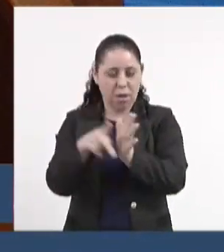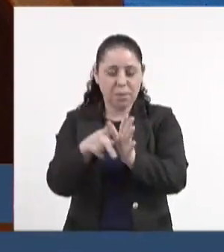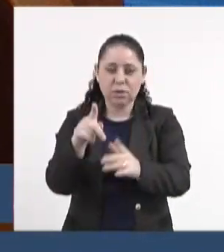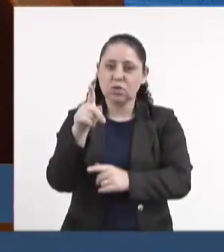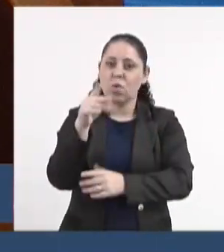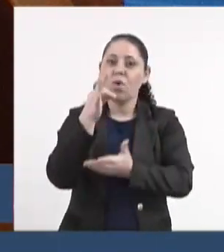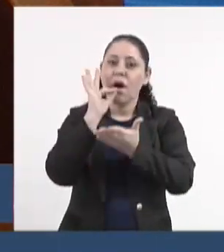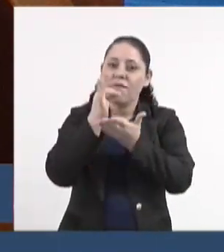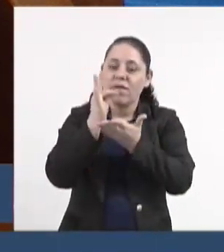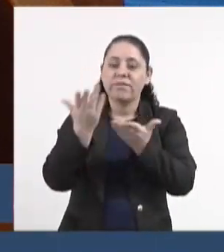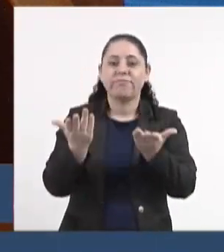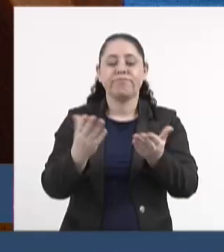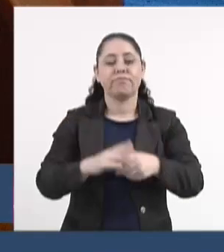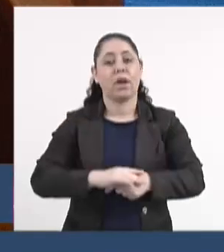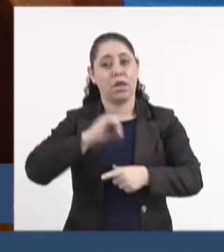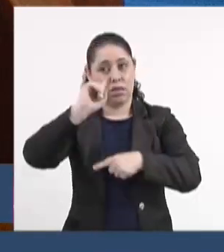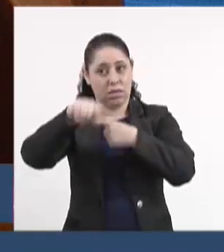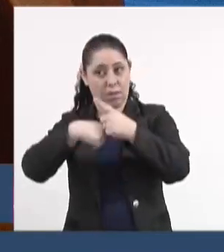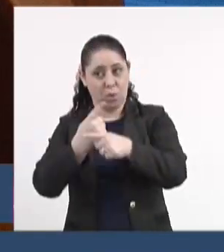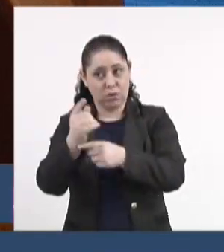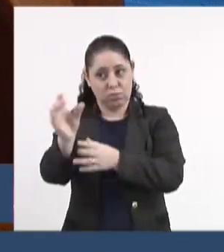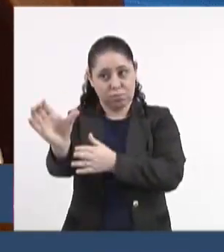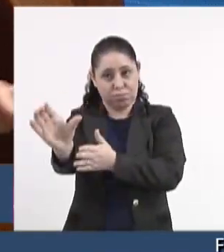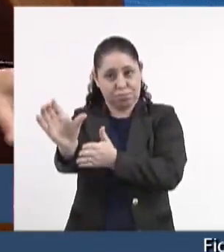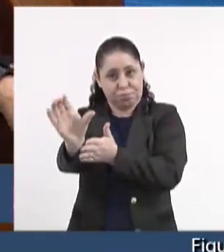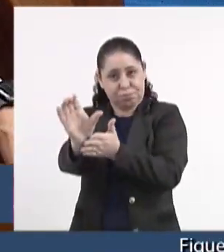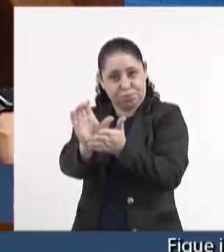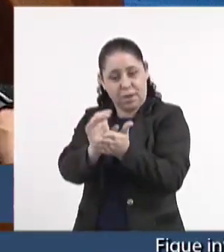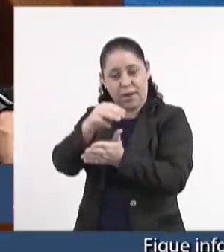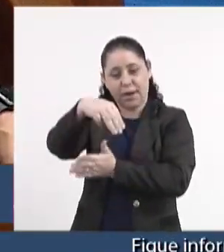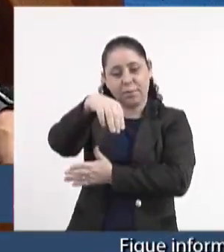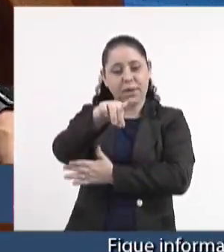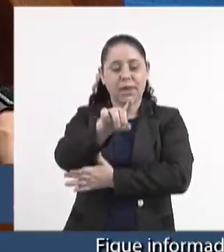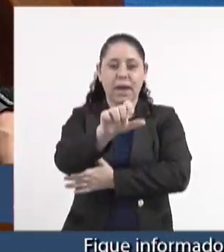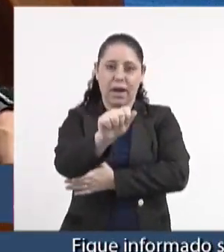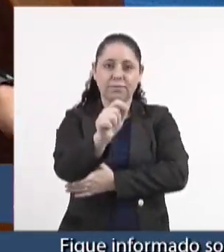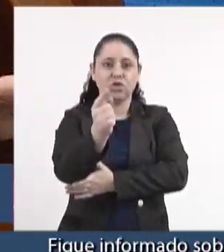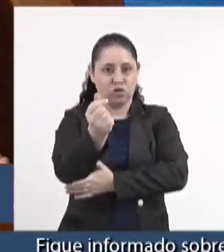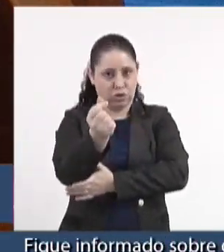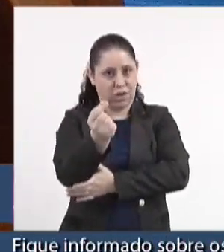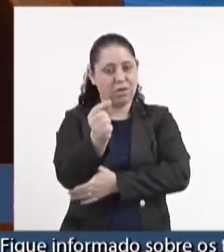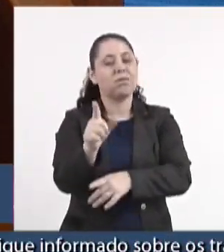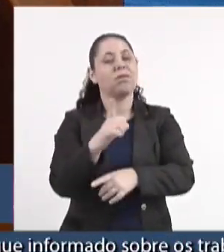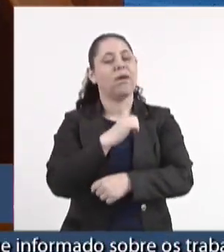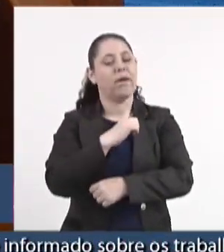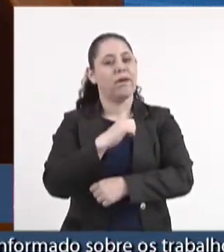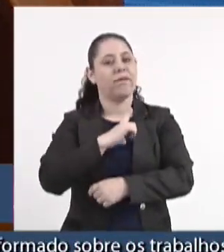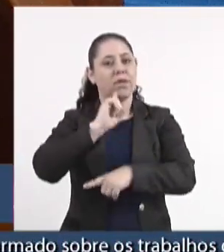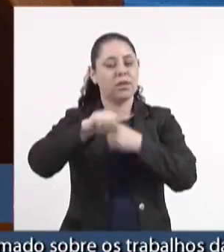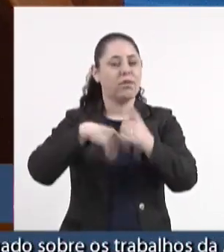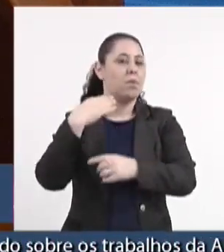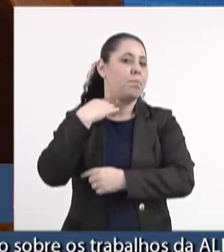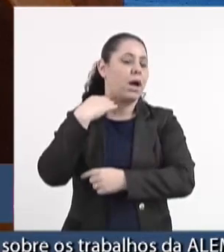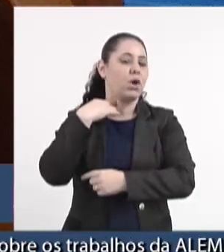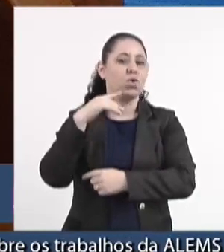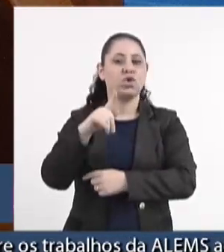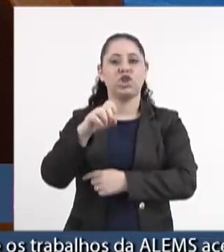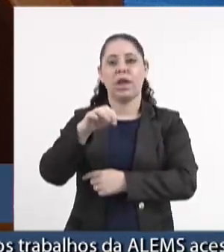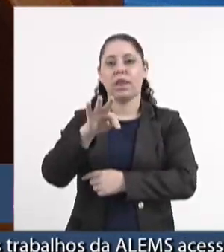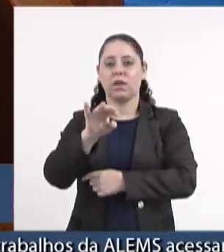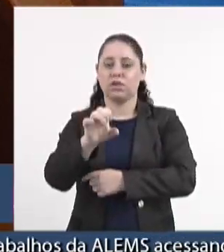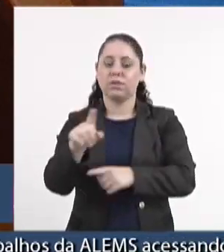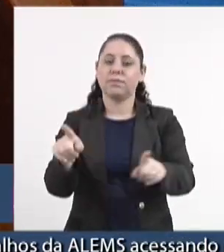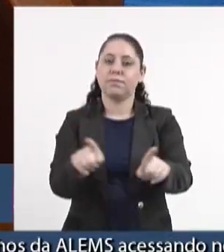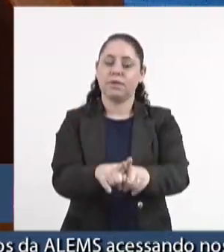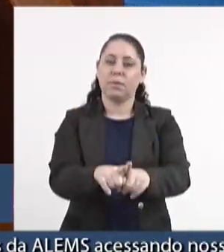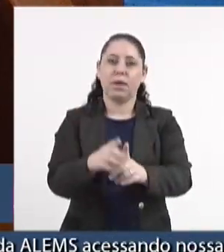E depois veio recursos do MDA e também do Banco da Gente,